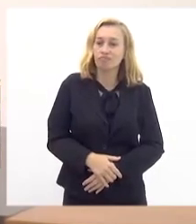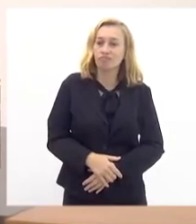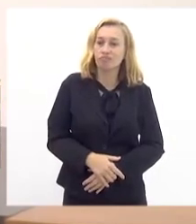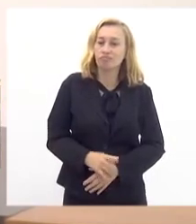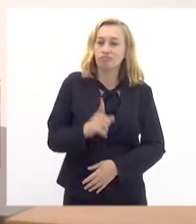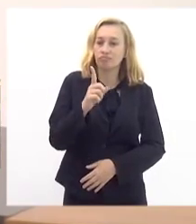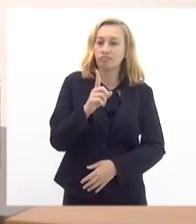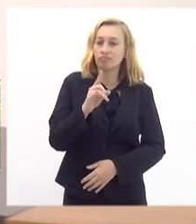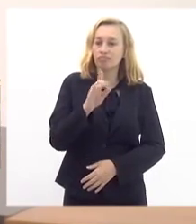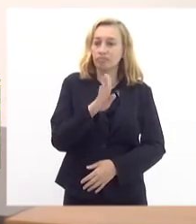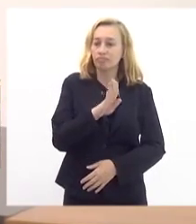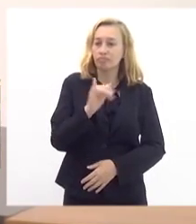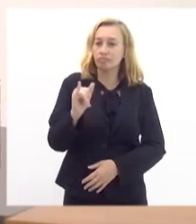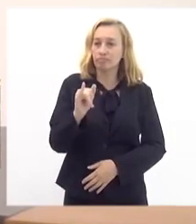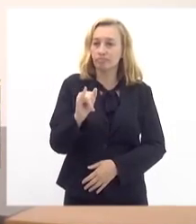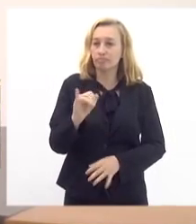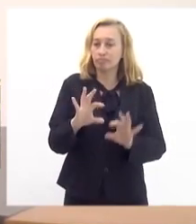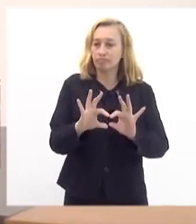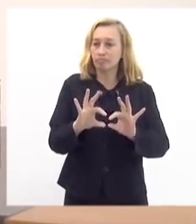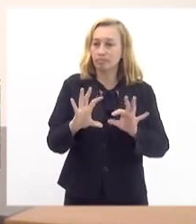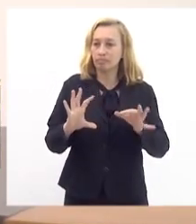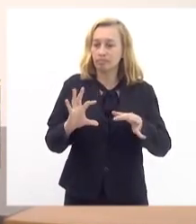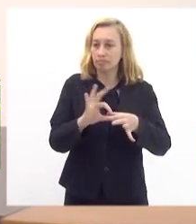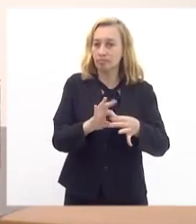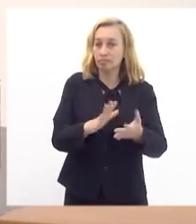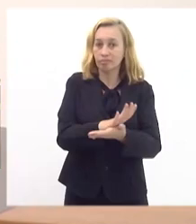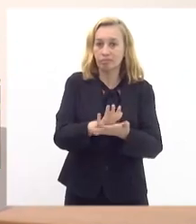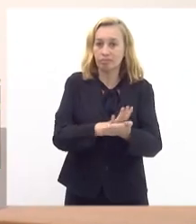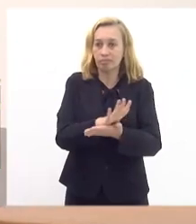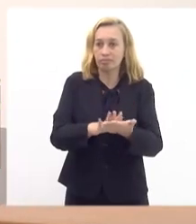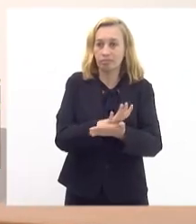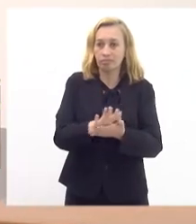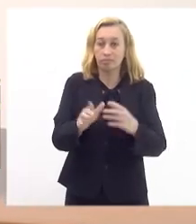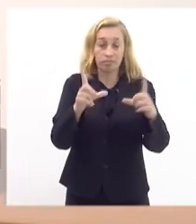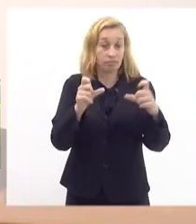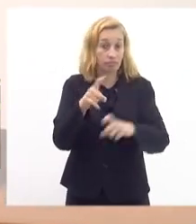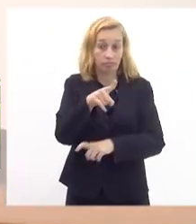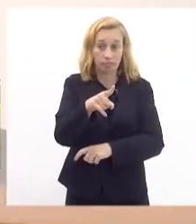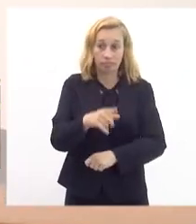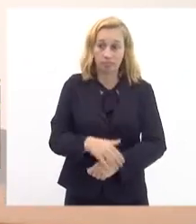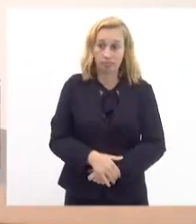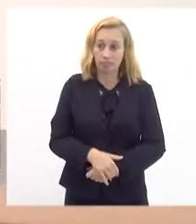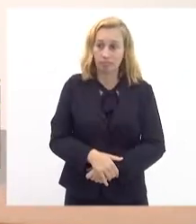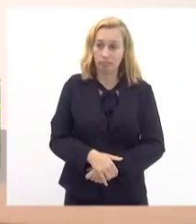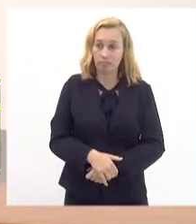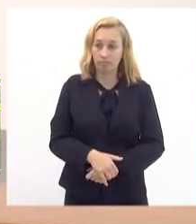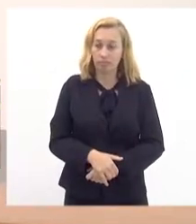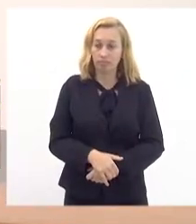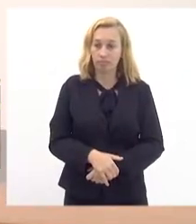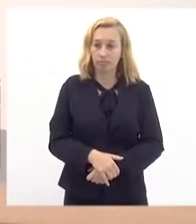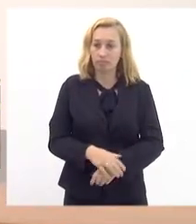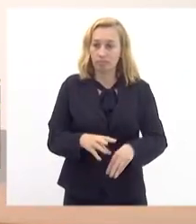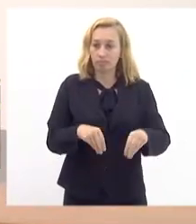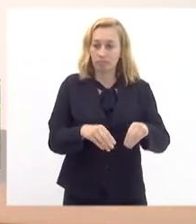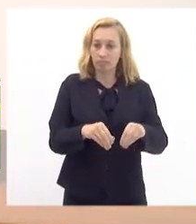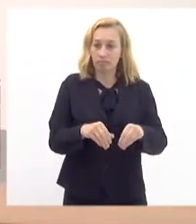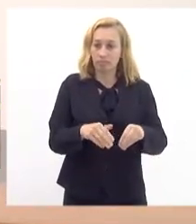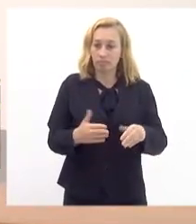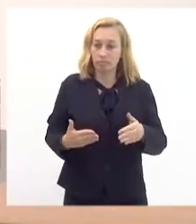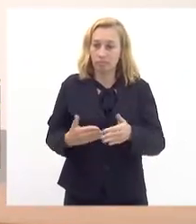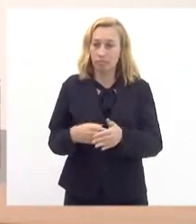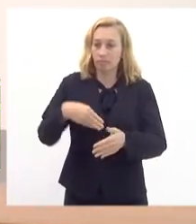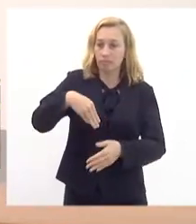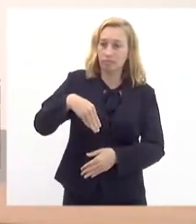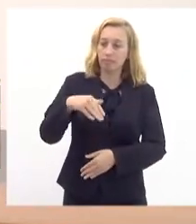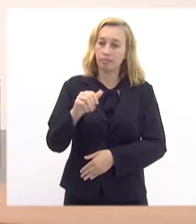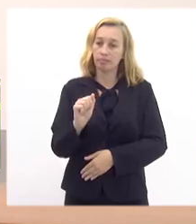algum e a foto tá lá e vai da areia até o mangue que